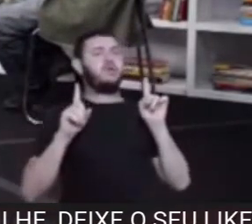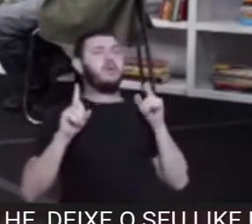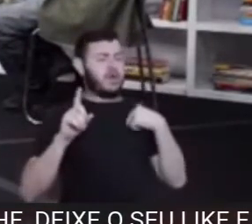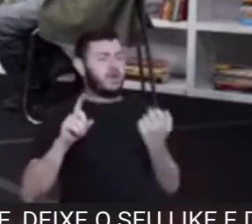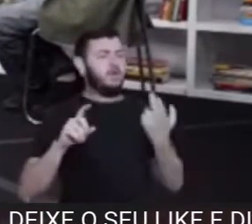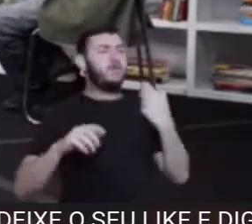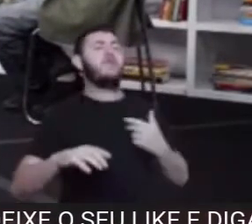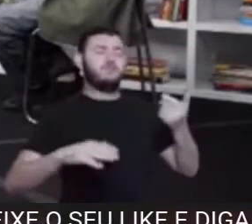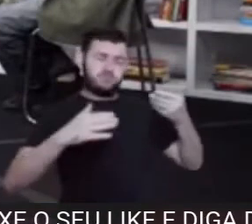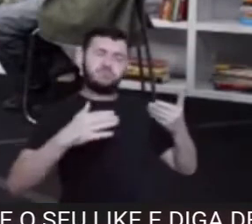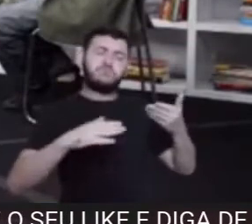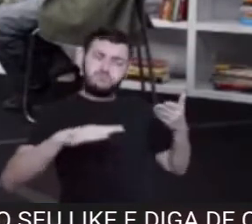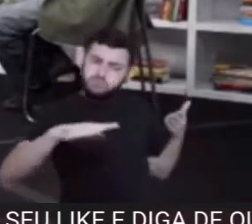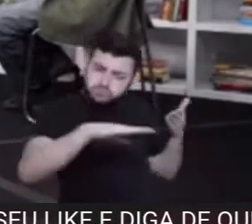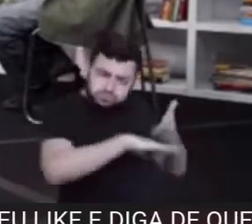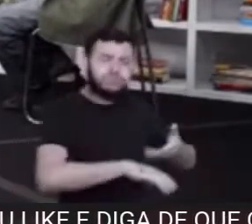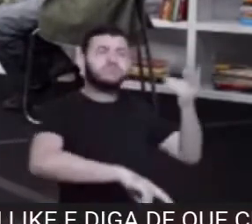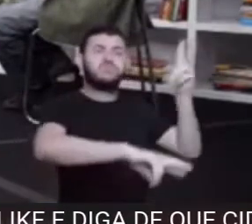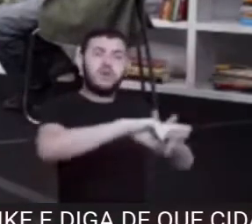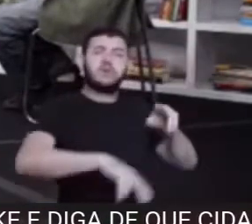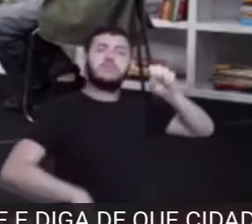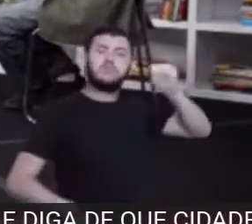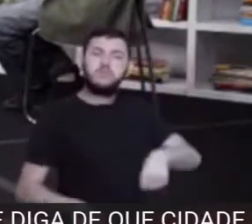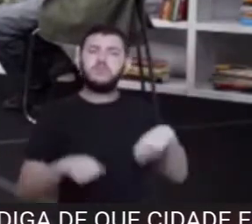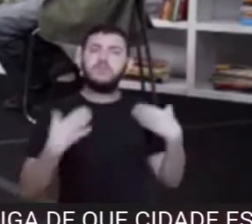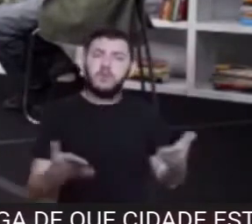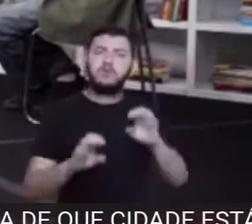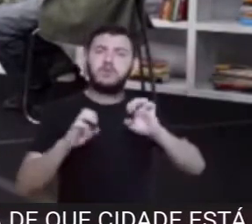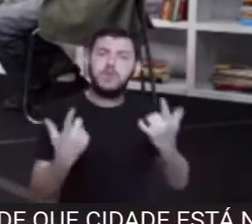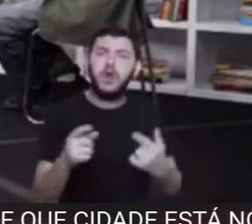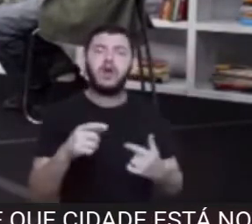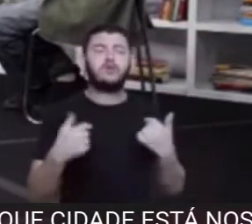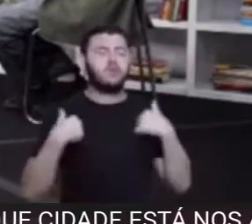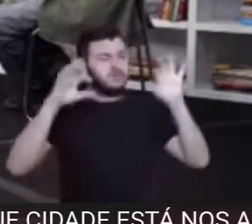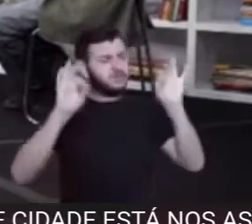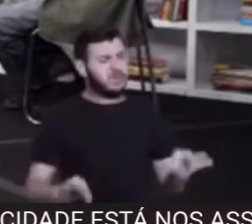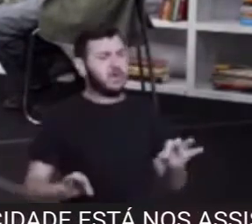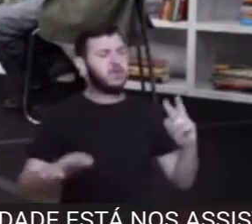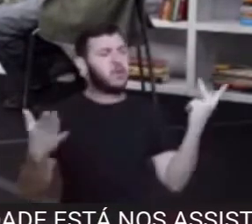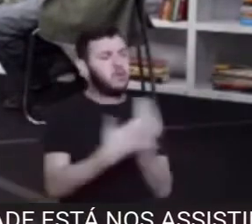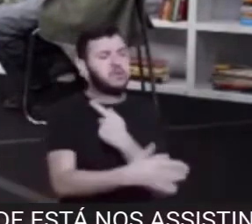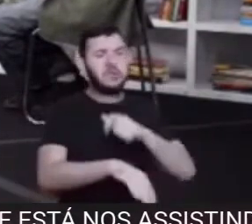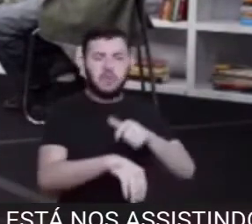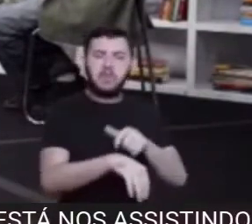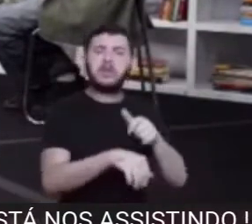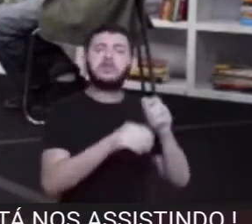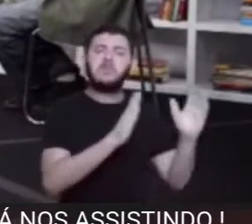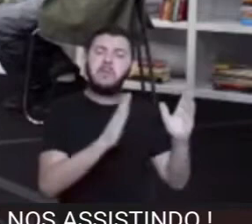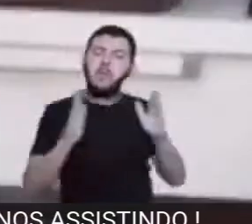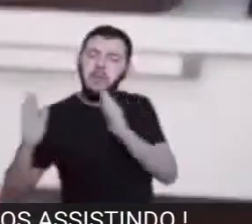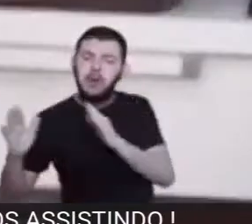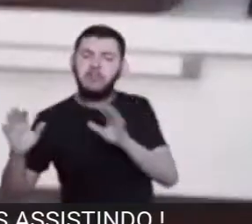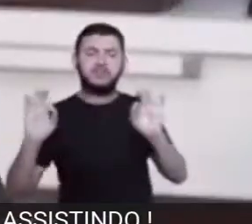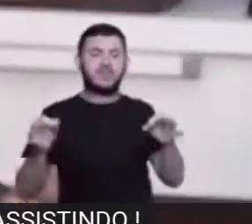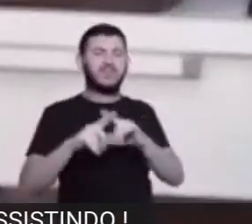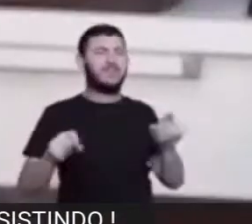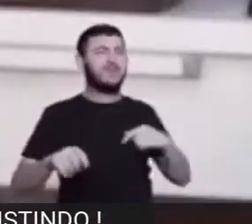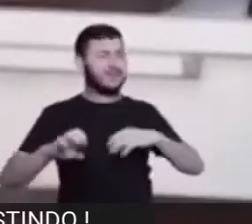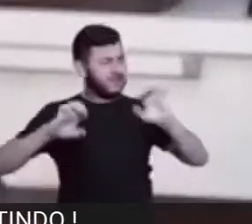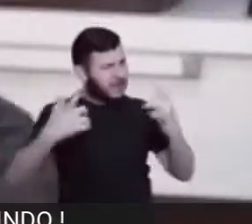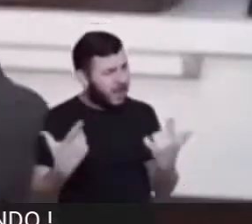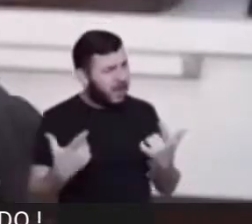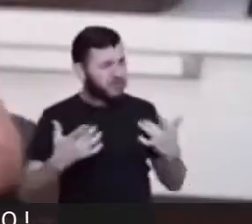Então, obviamente que eu tinha muita certeza que isso ia acontecer em algum momento. E eu devo isso à solidariedade, a todo mundo